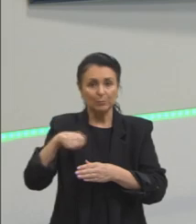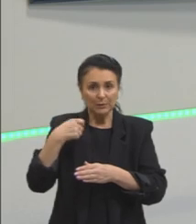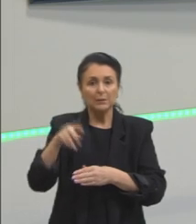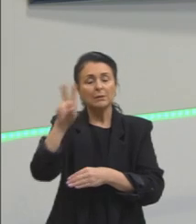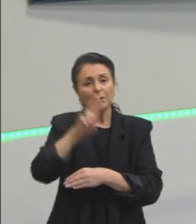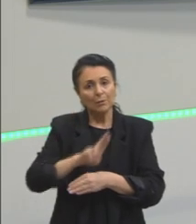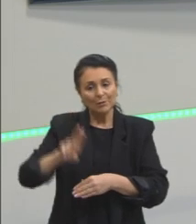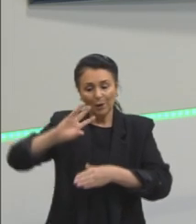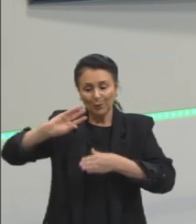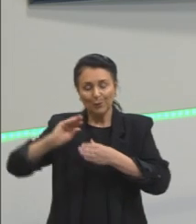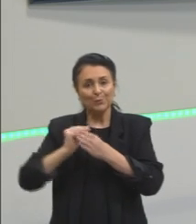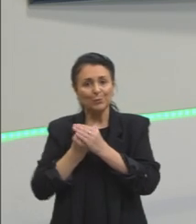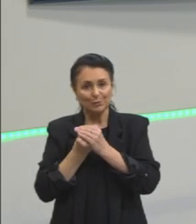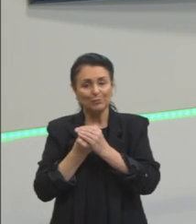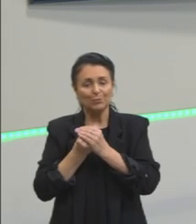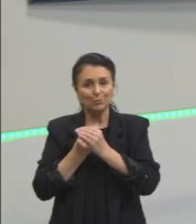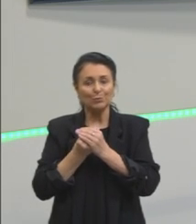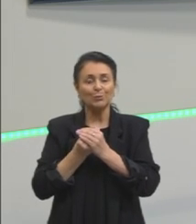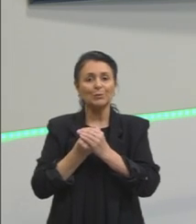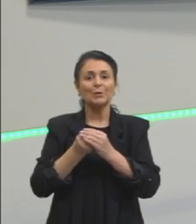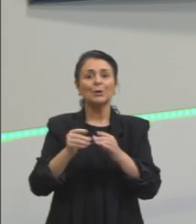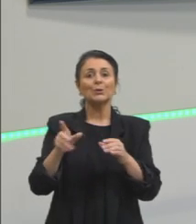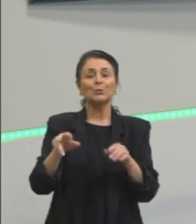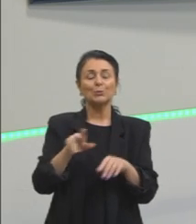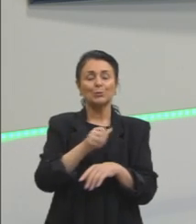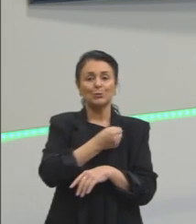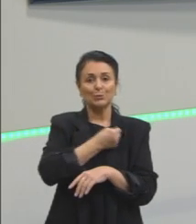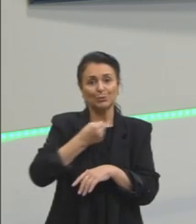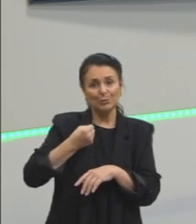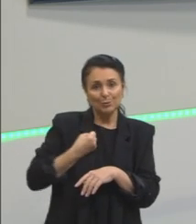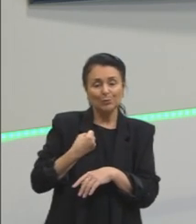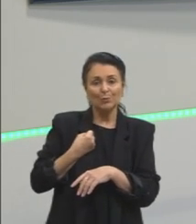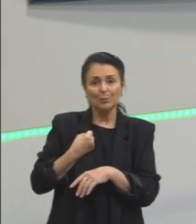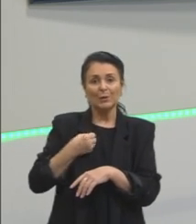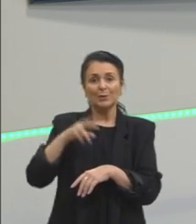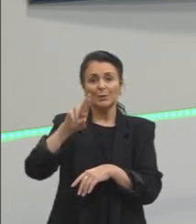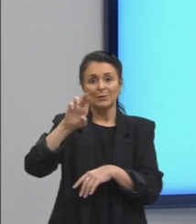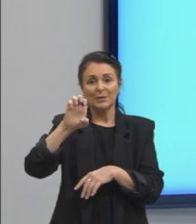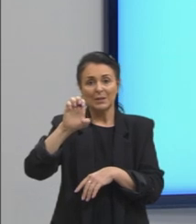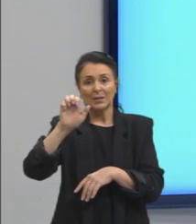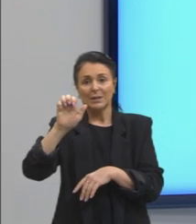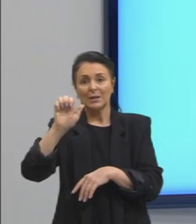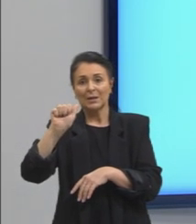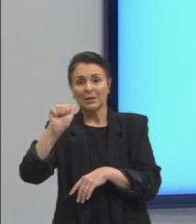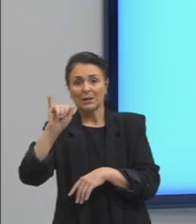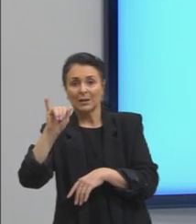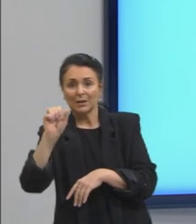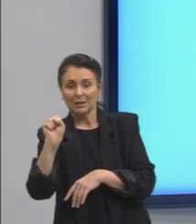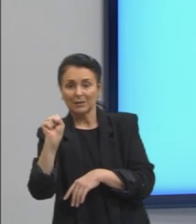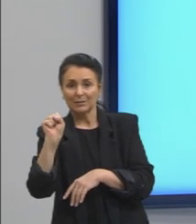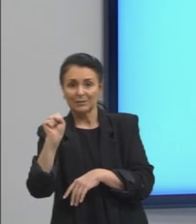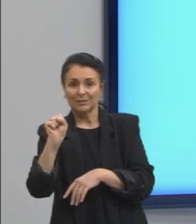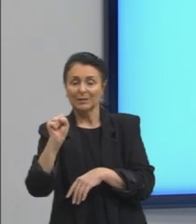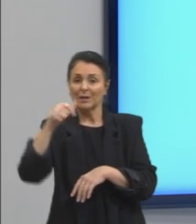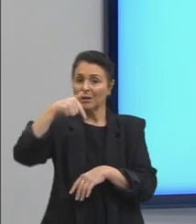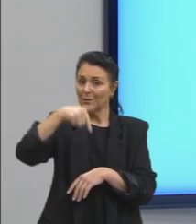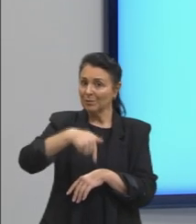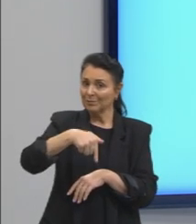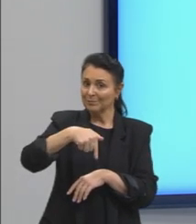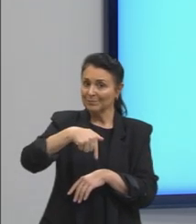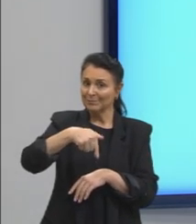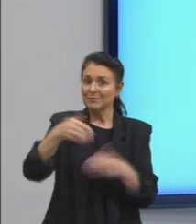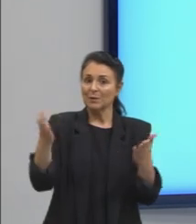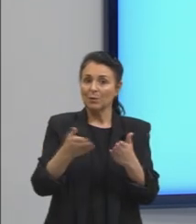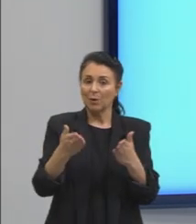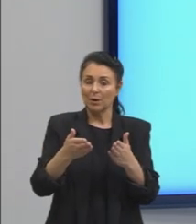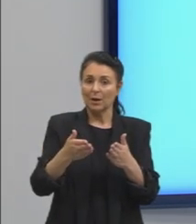que se utilize o conjunto dos números reais e Aqui nós temos então outra representação então dos